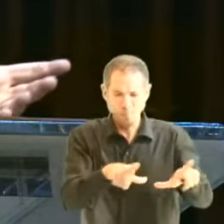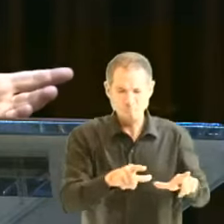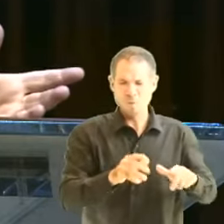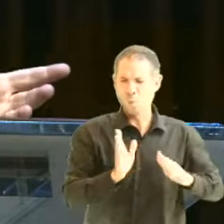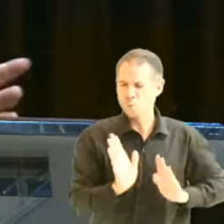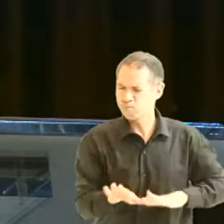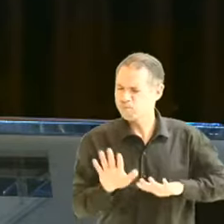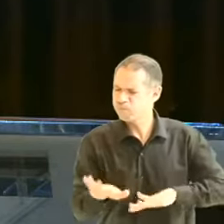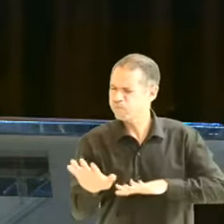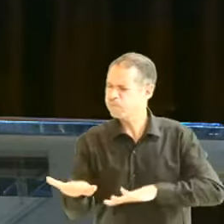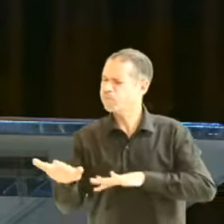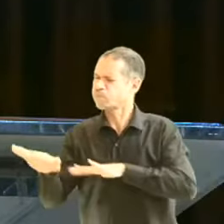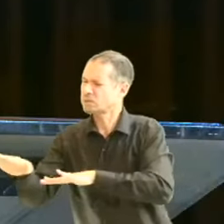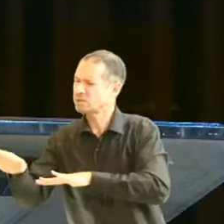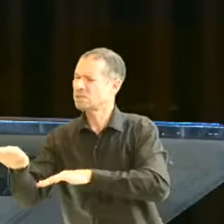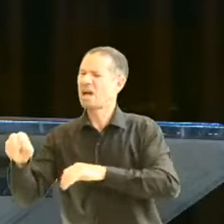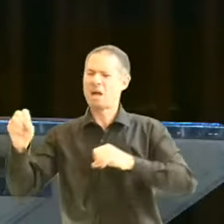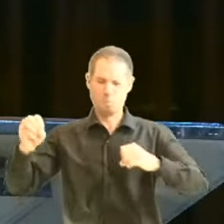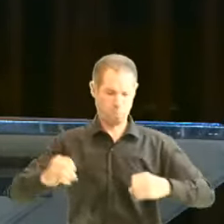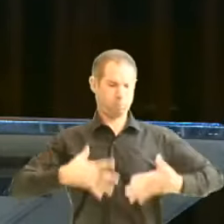libertações impossíveis,